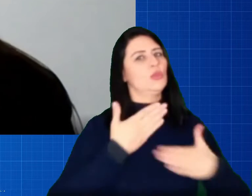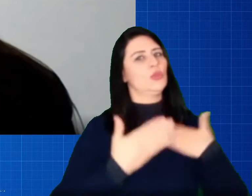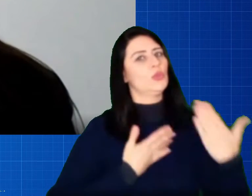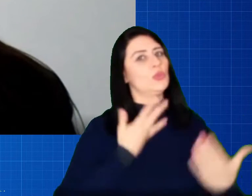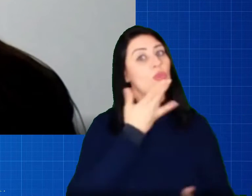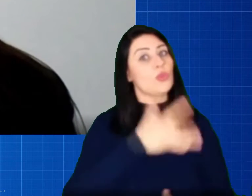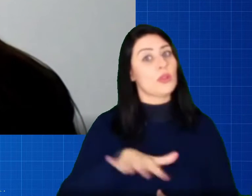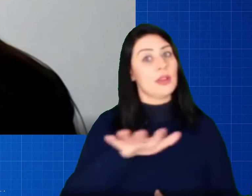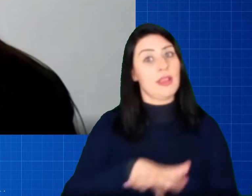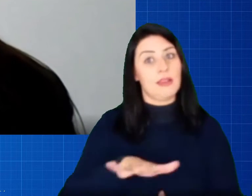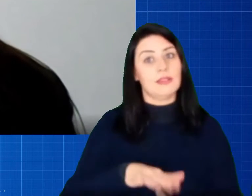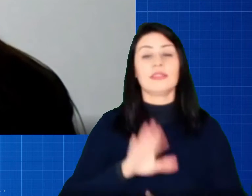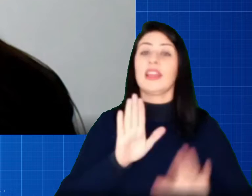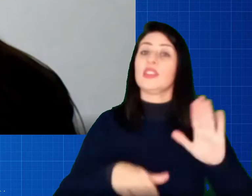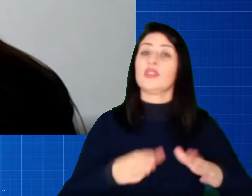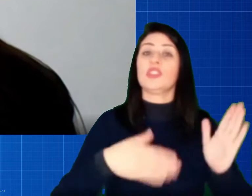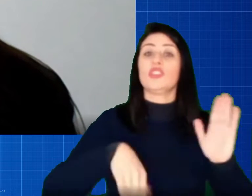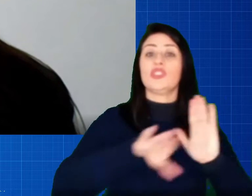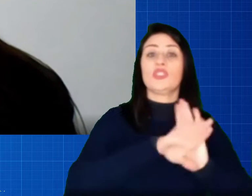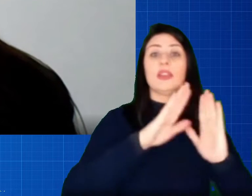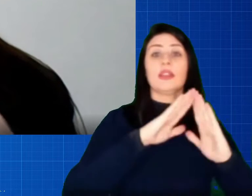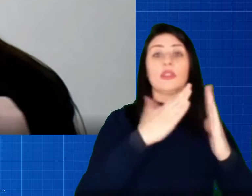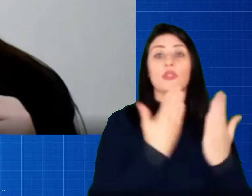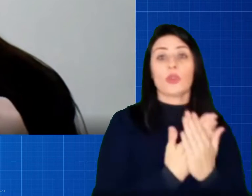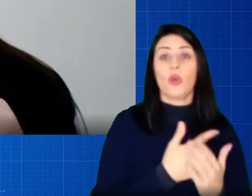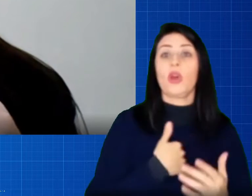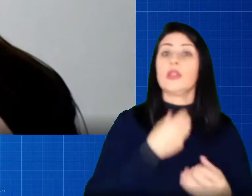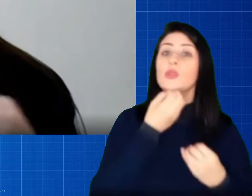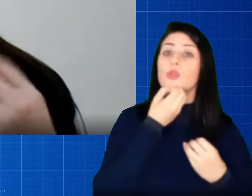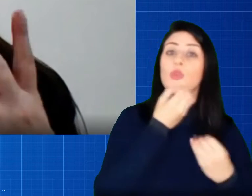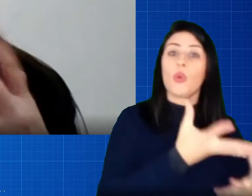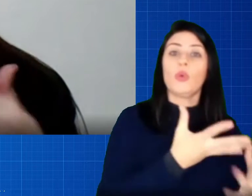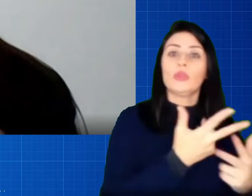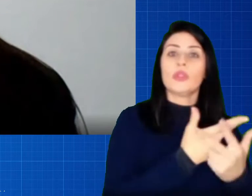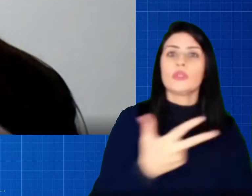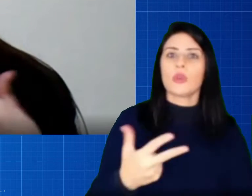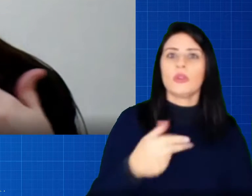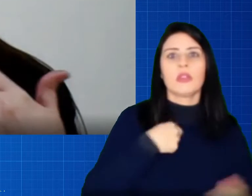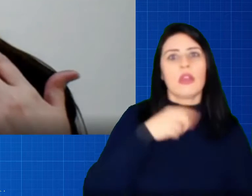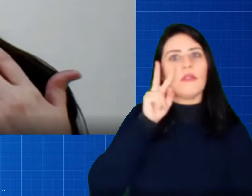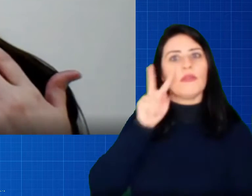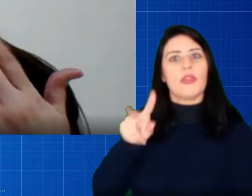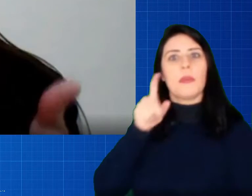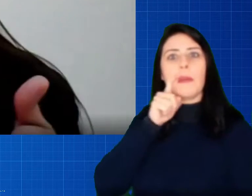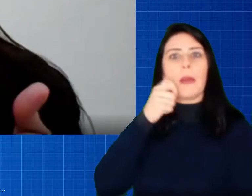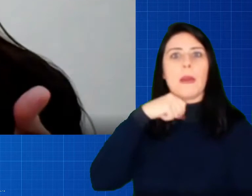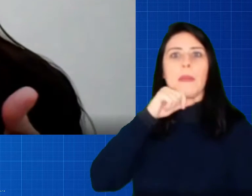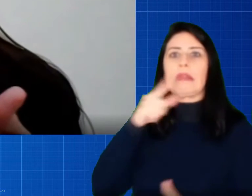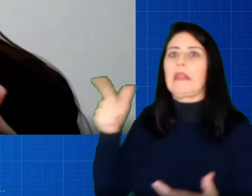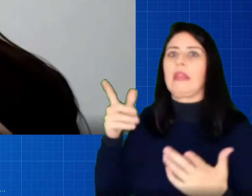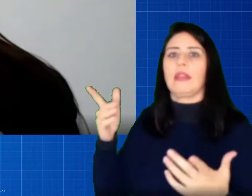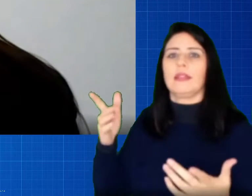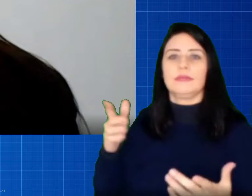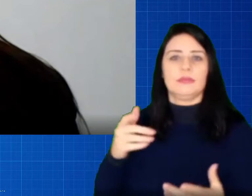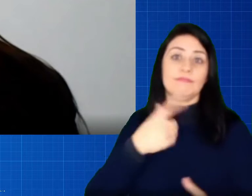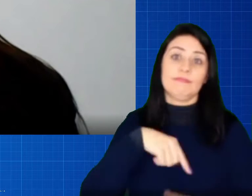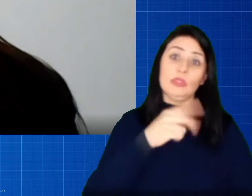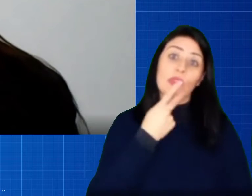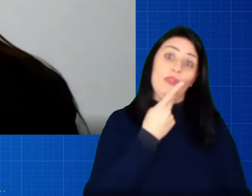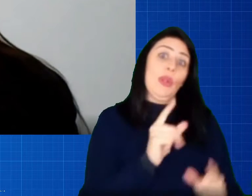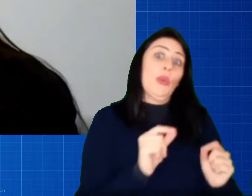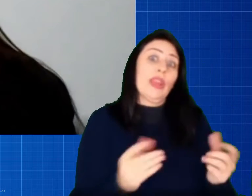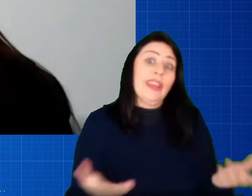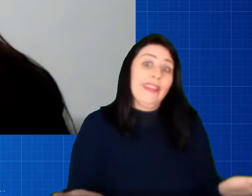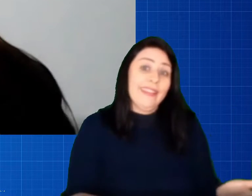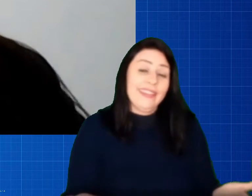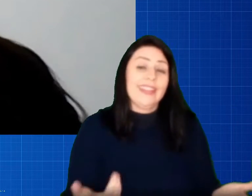as crianças. Eles chegam na escola contando coisas, às vezes, que vêm os pais, ou escutam os pais, a gente vai falar o quê? Né? Então, assim, a gente